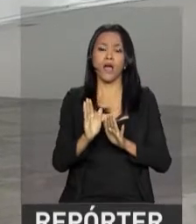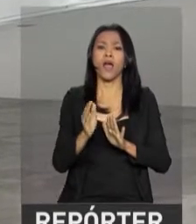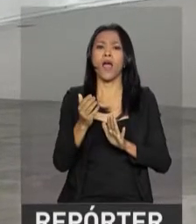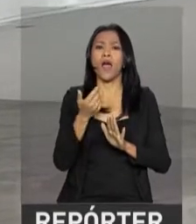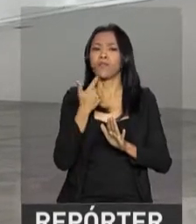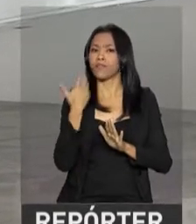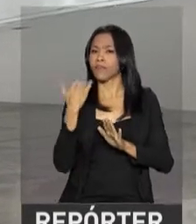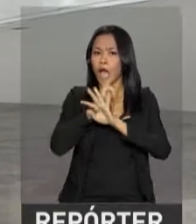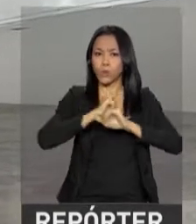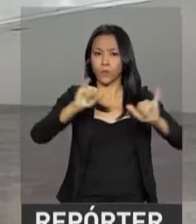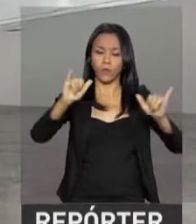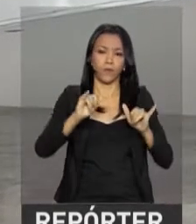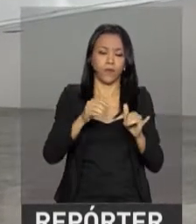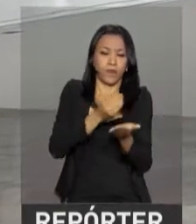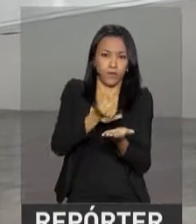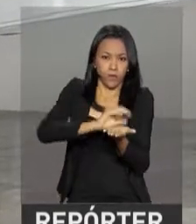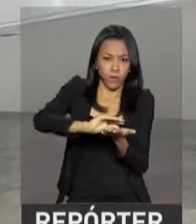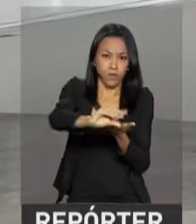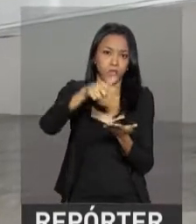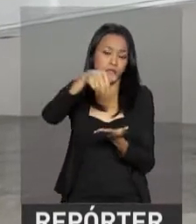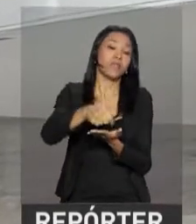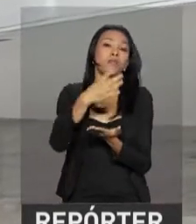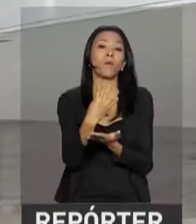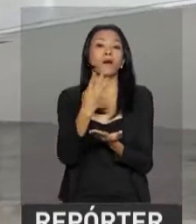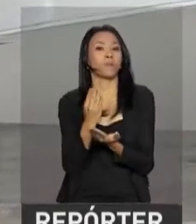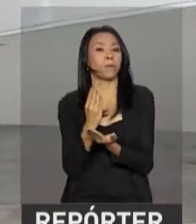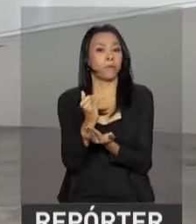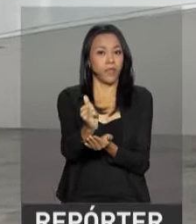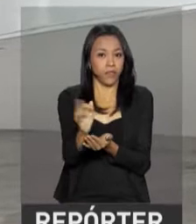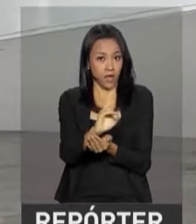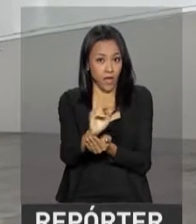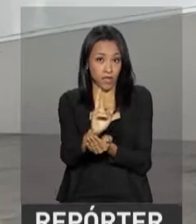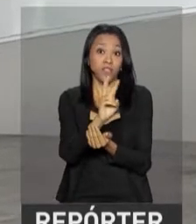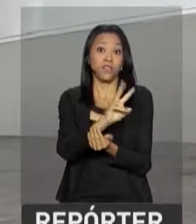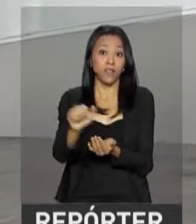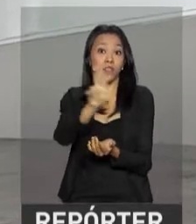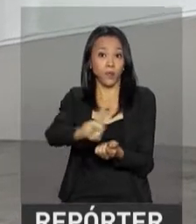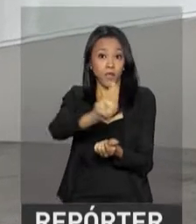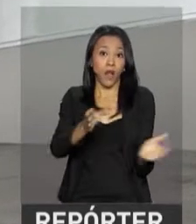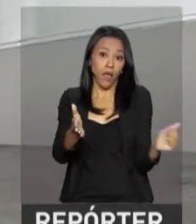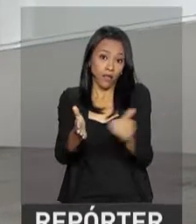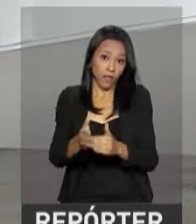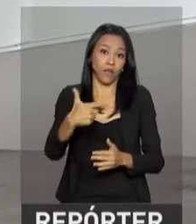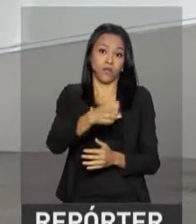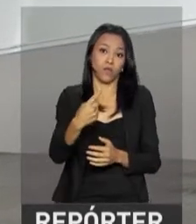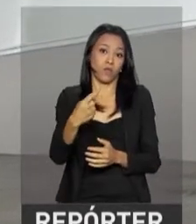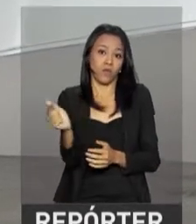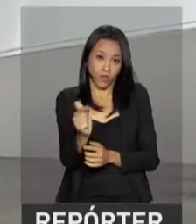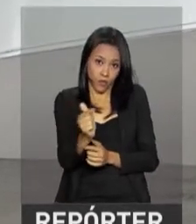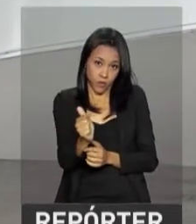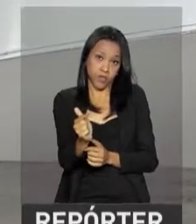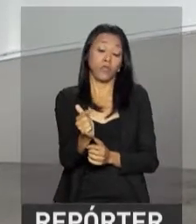de mais de 74 bilhões de reais que serão aplicados até 2022 a empresa espera